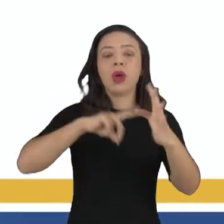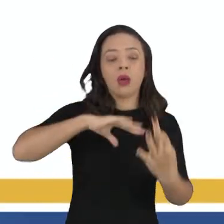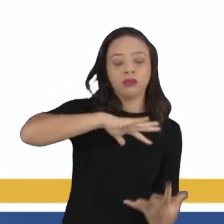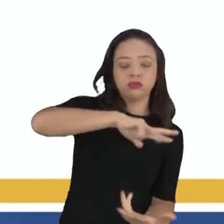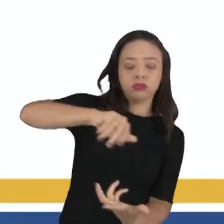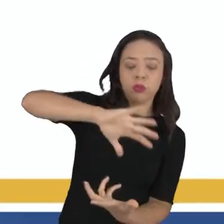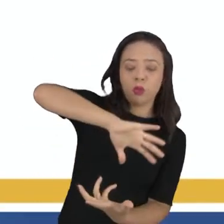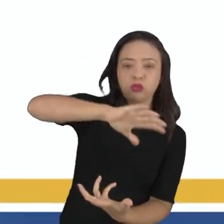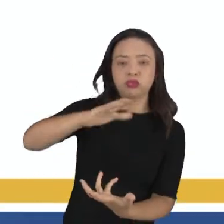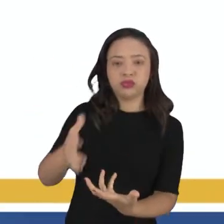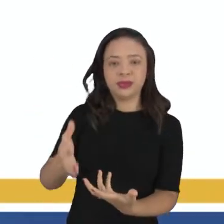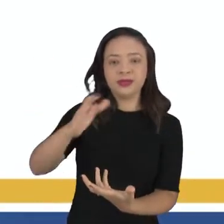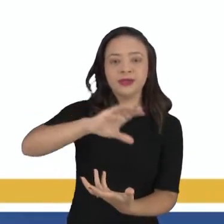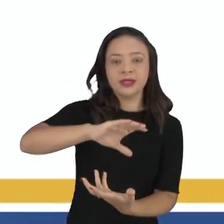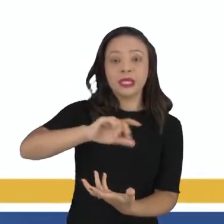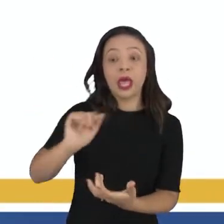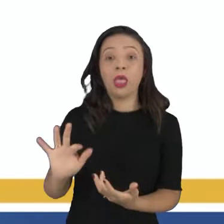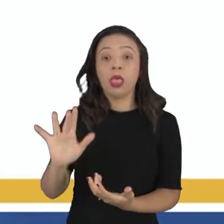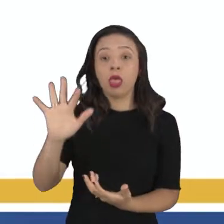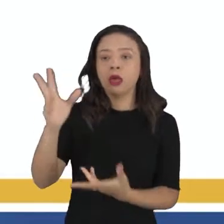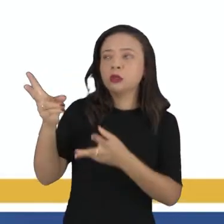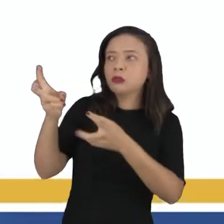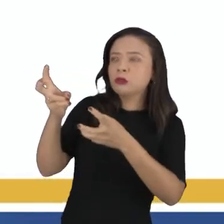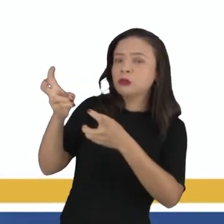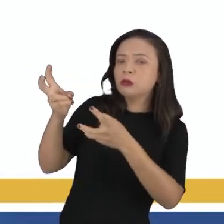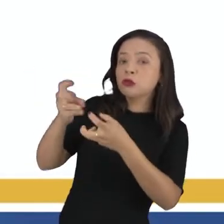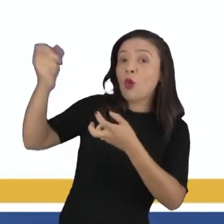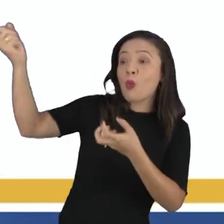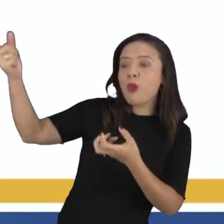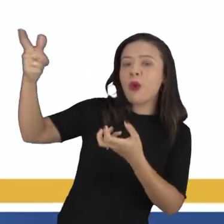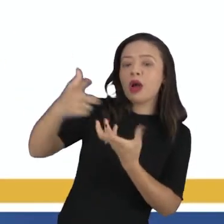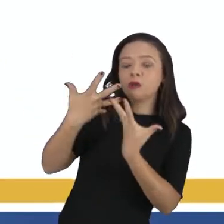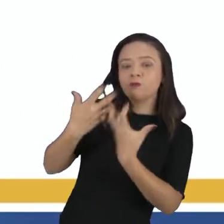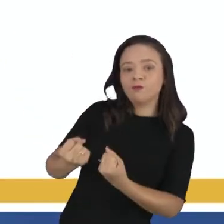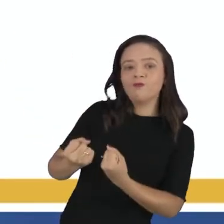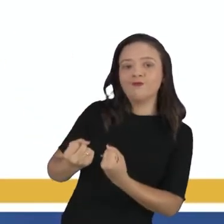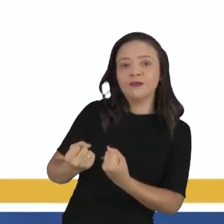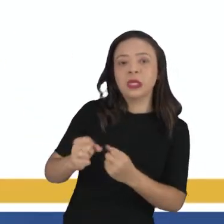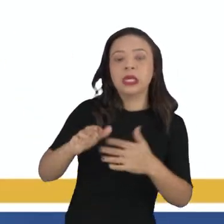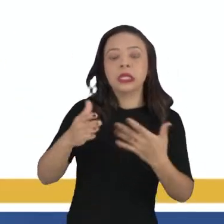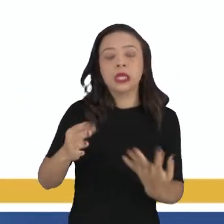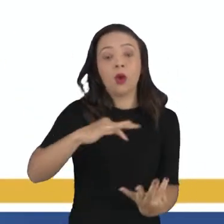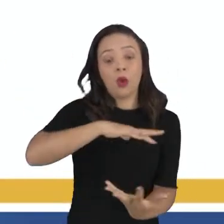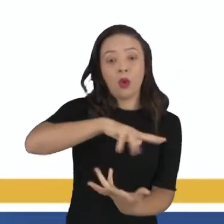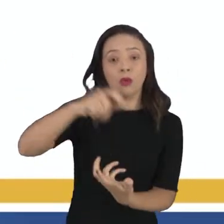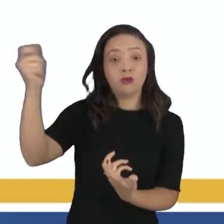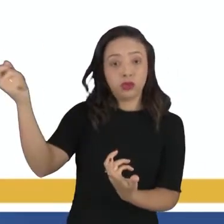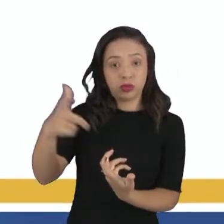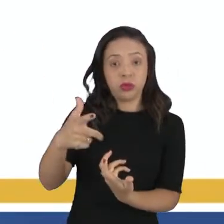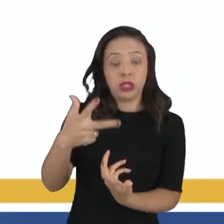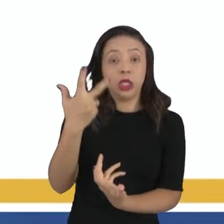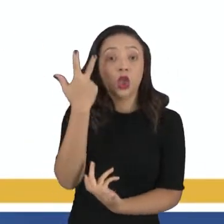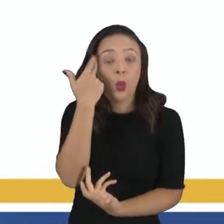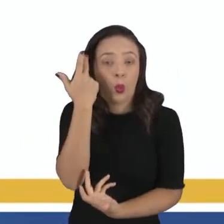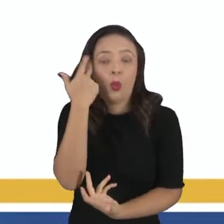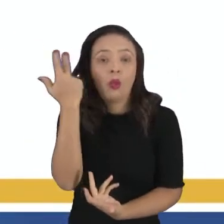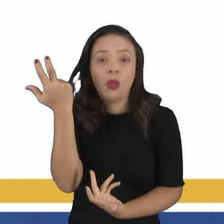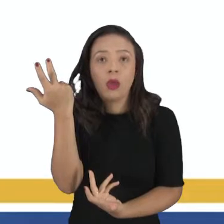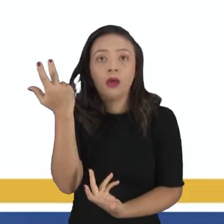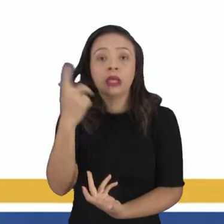né, e esses gases retêm parte do calor recebido pelo Sol. O efeito estufa é um processo natural, tá